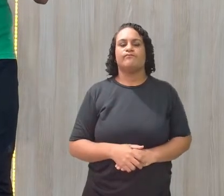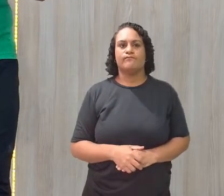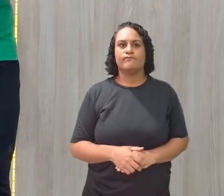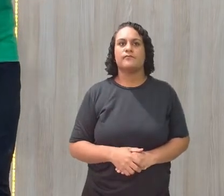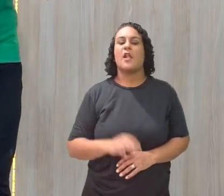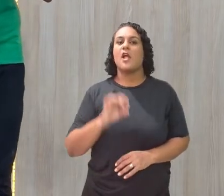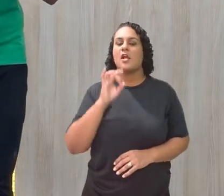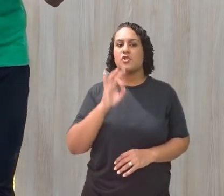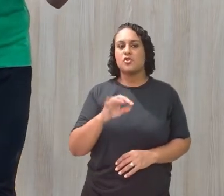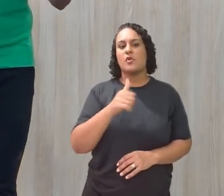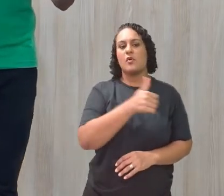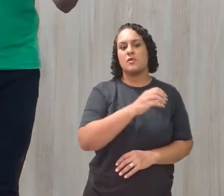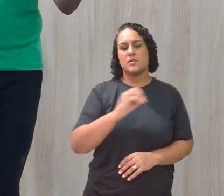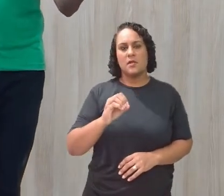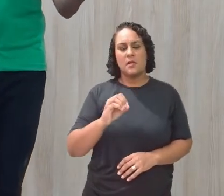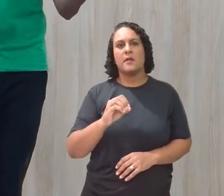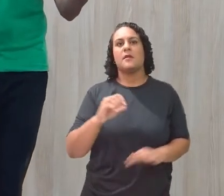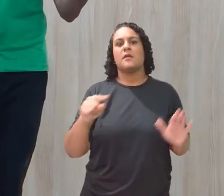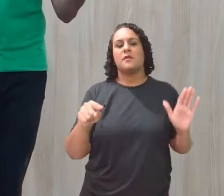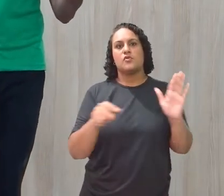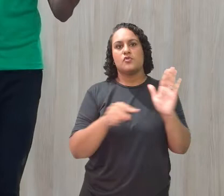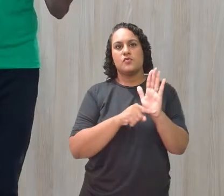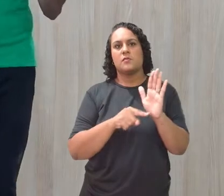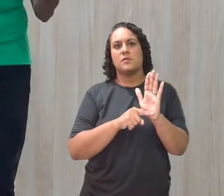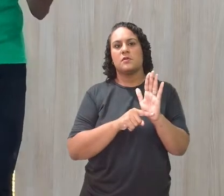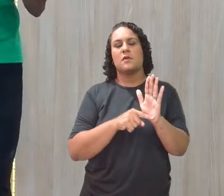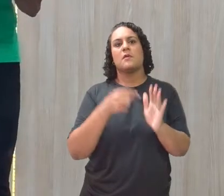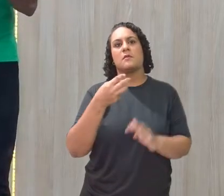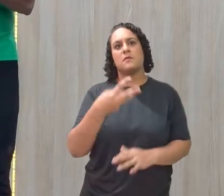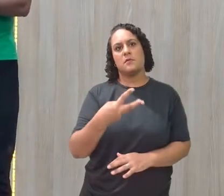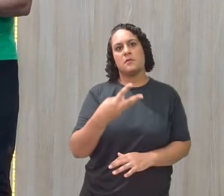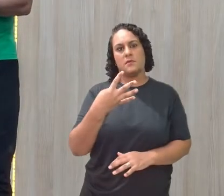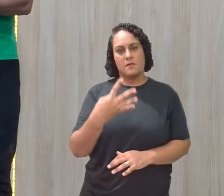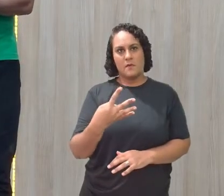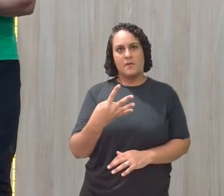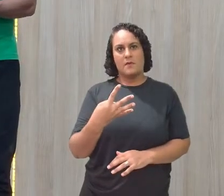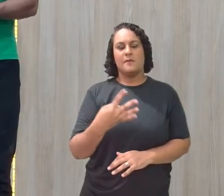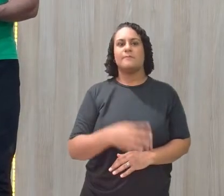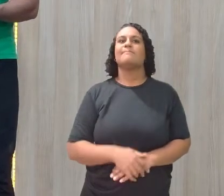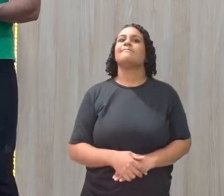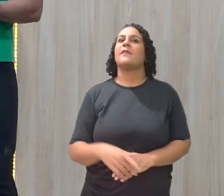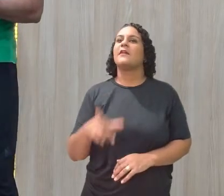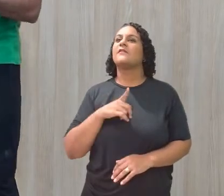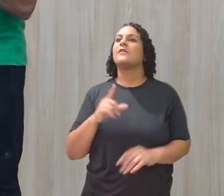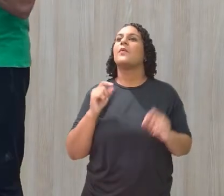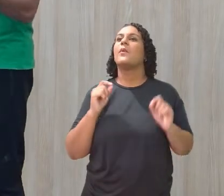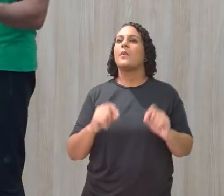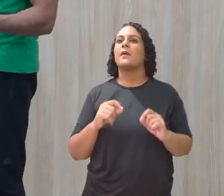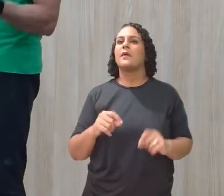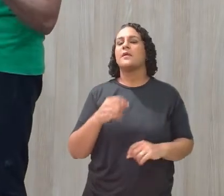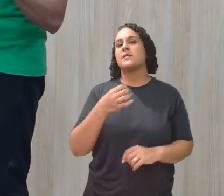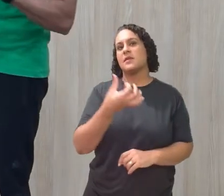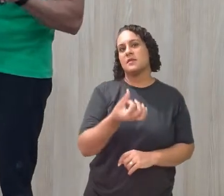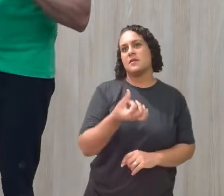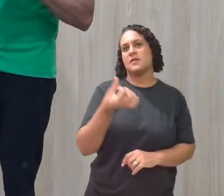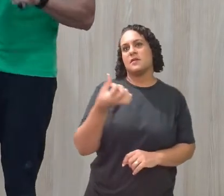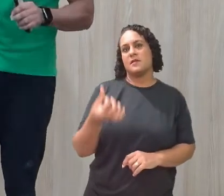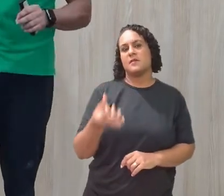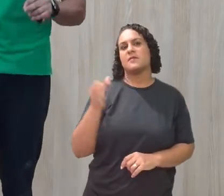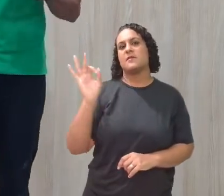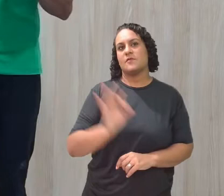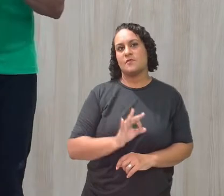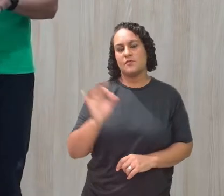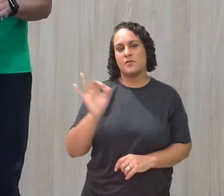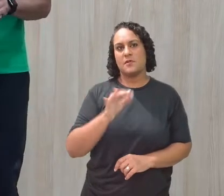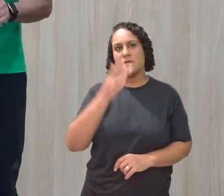você pegar os 100% e subtrair por 34%. A gente vai ter aí 66%